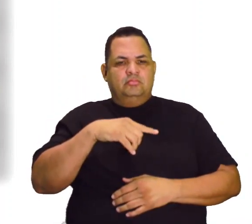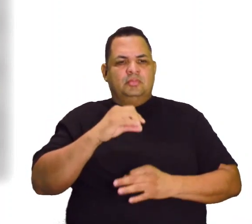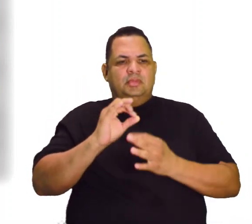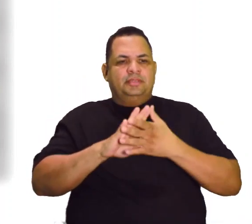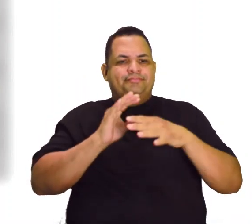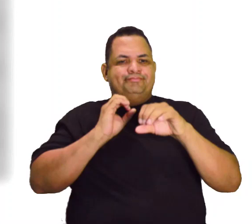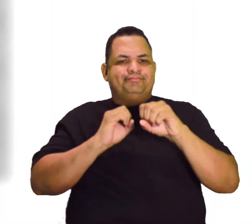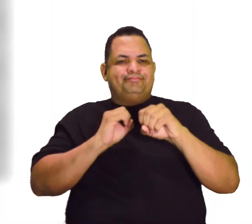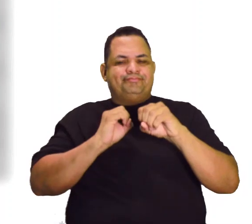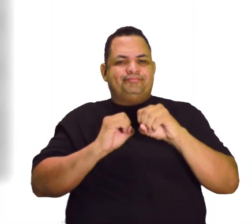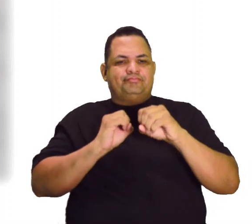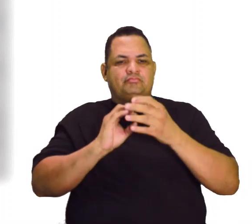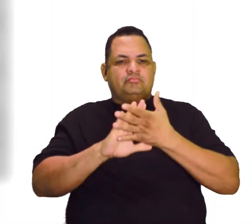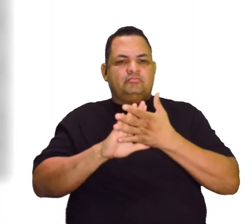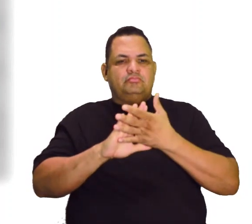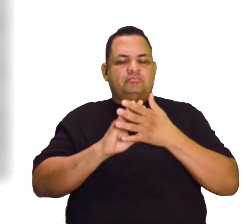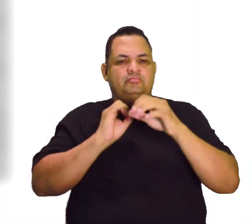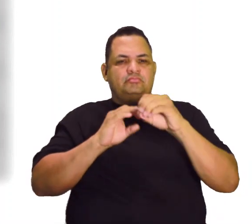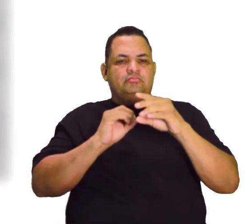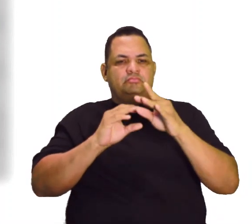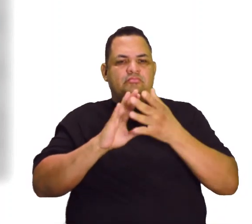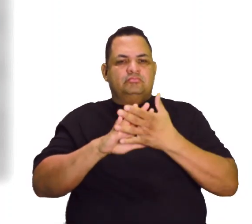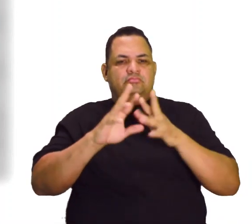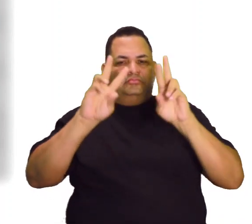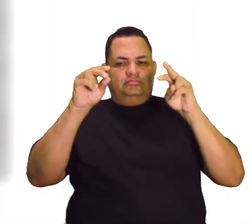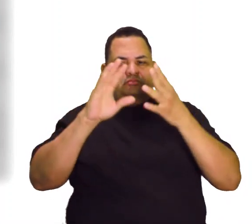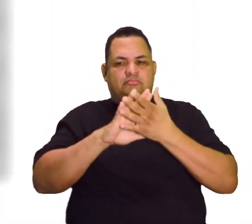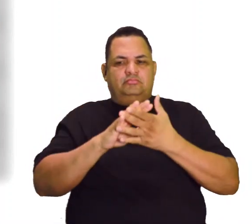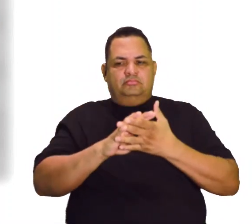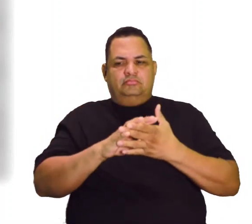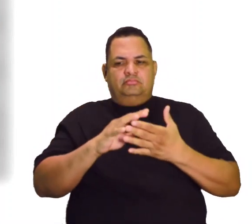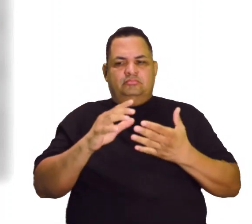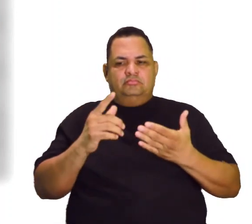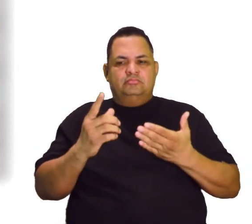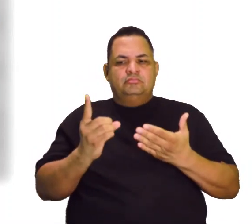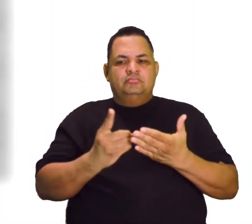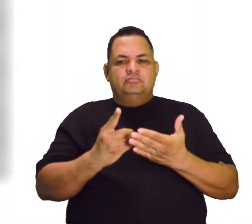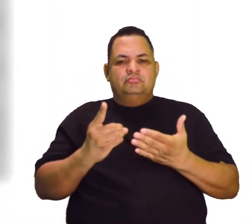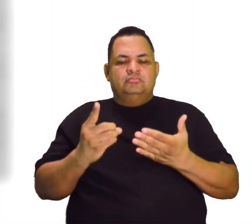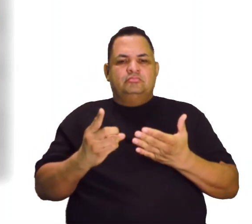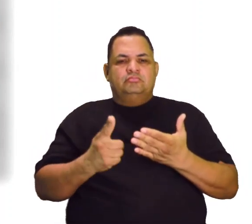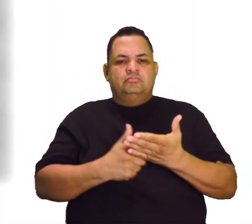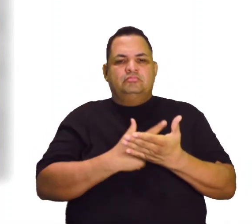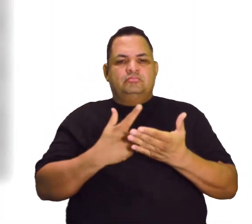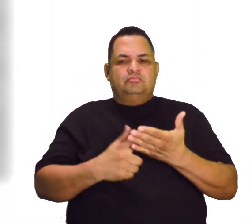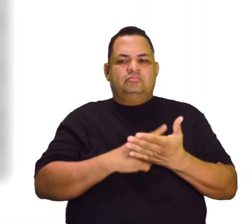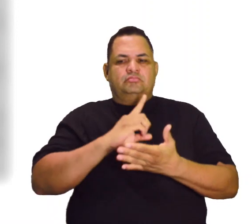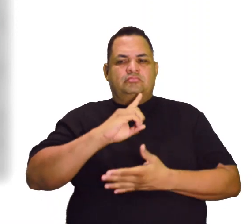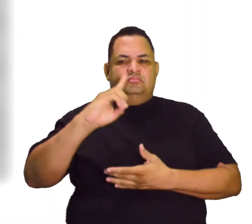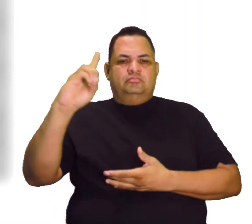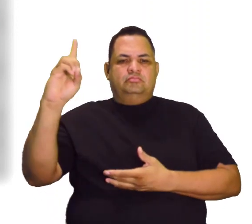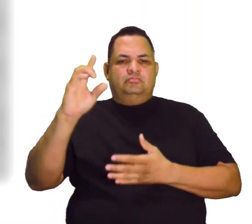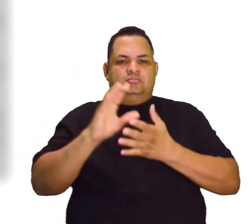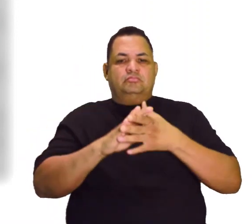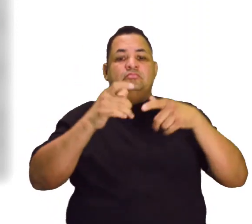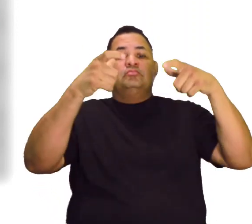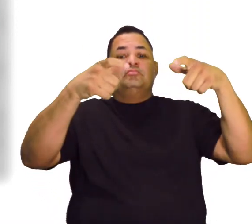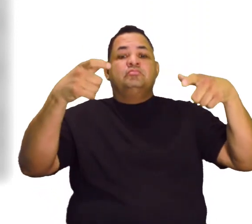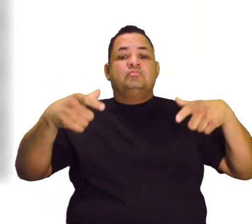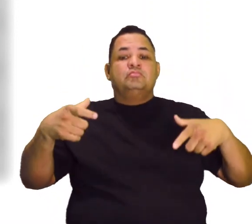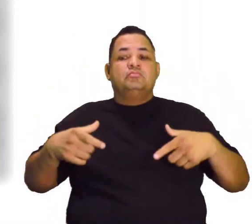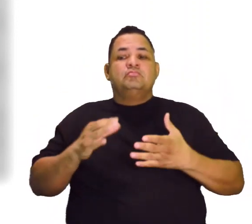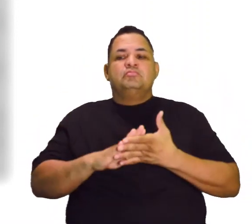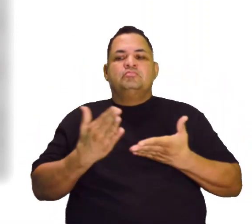a abordagem dos temas bíblicos. Locais de apresentação era nas